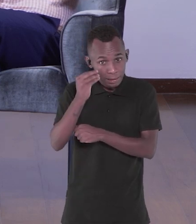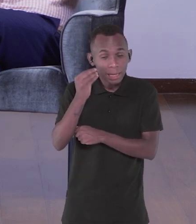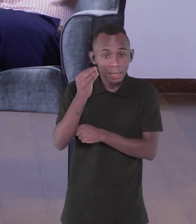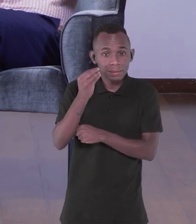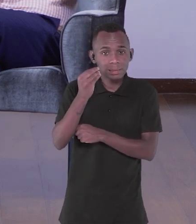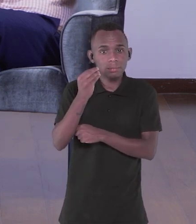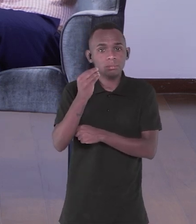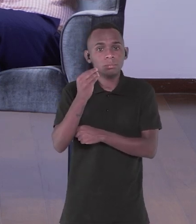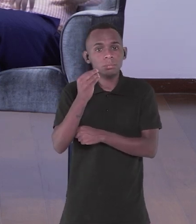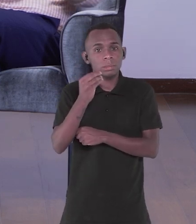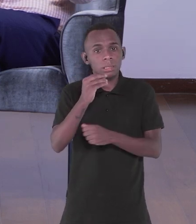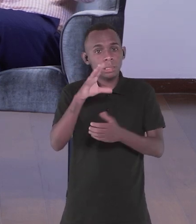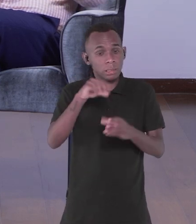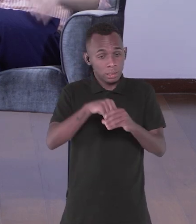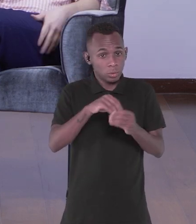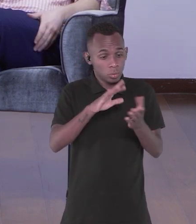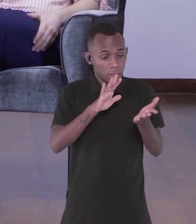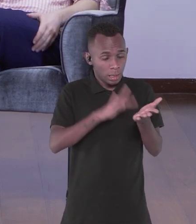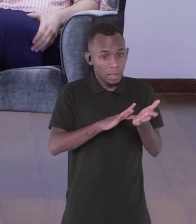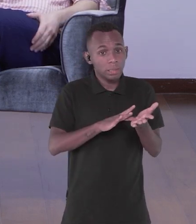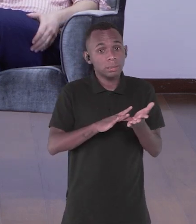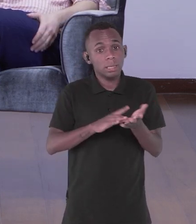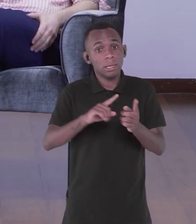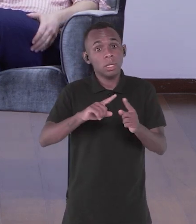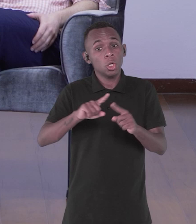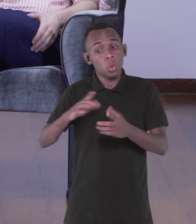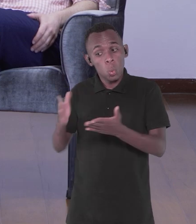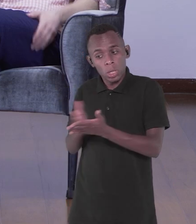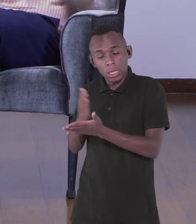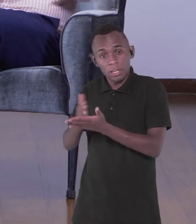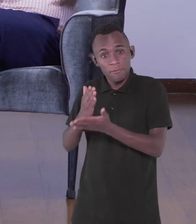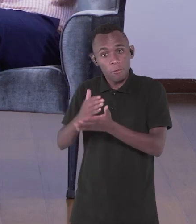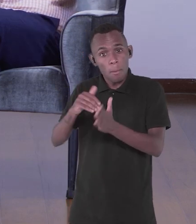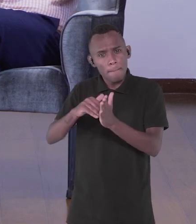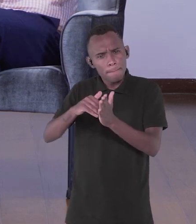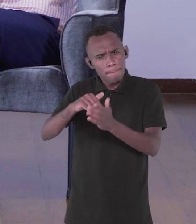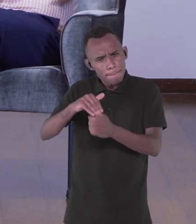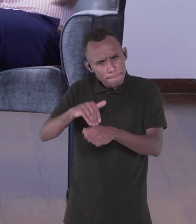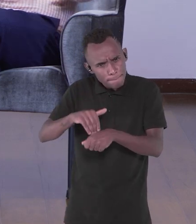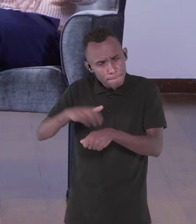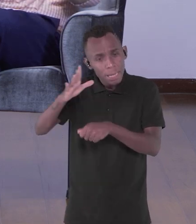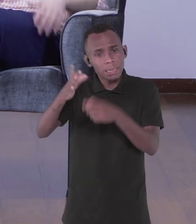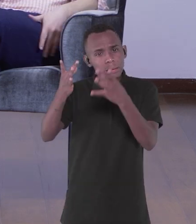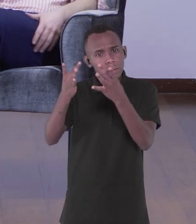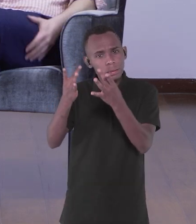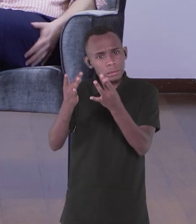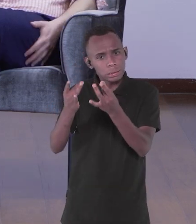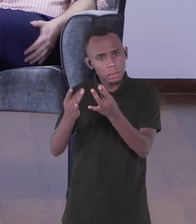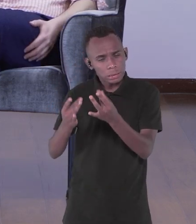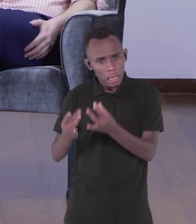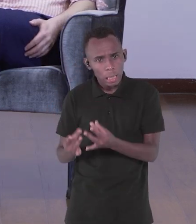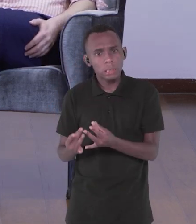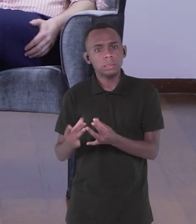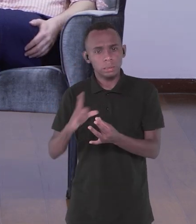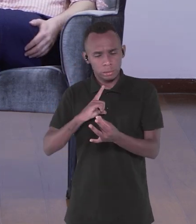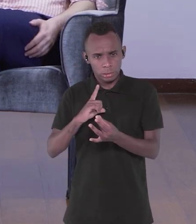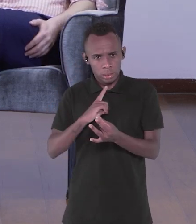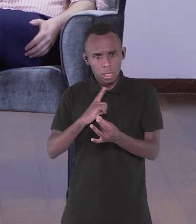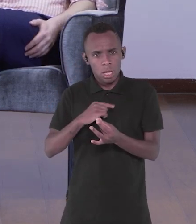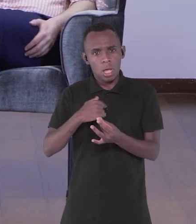parágrafos, no livro ela está muito mais completa. Eu conto exatamente os calabouços de cada uma